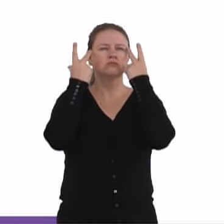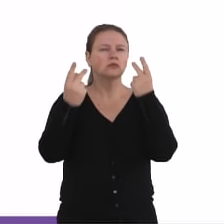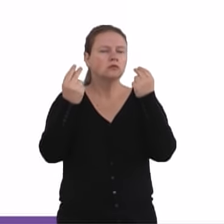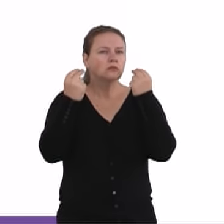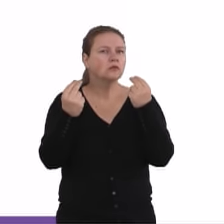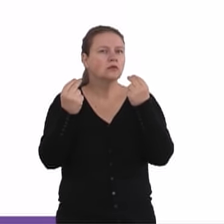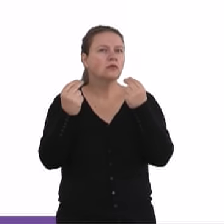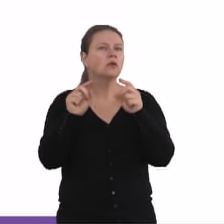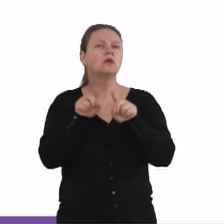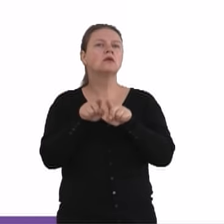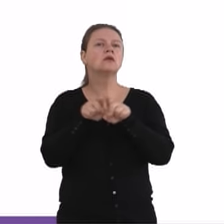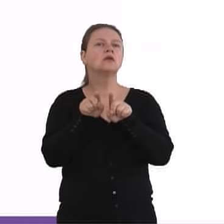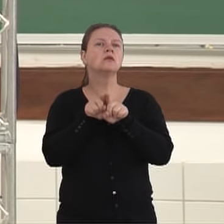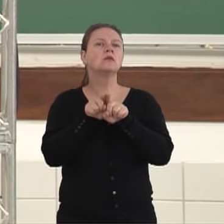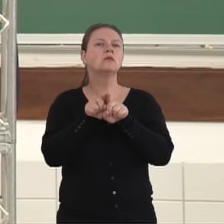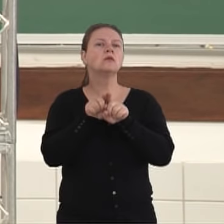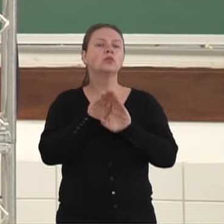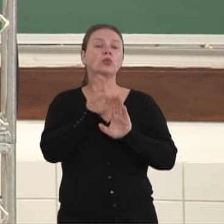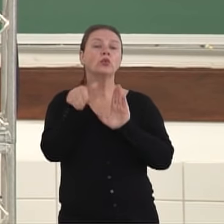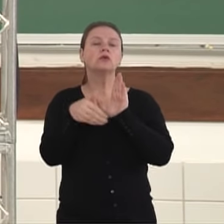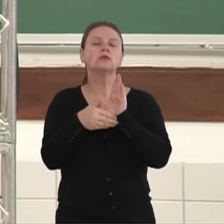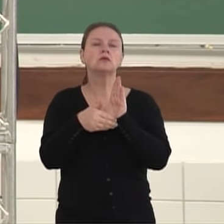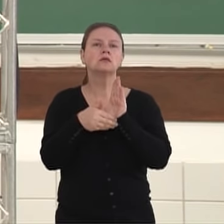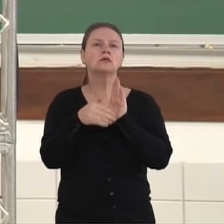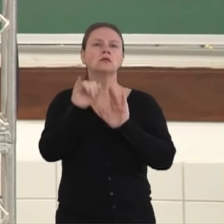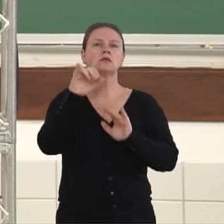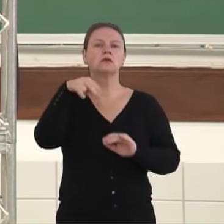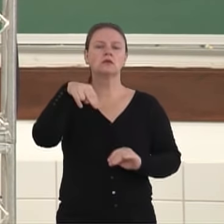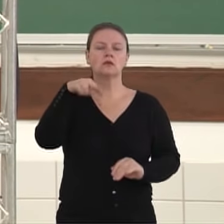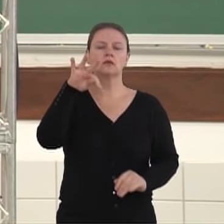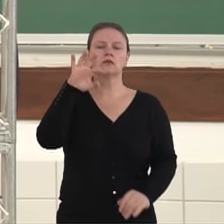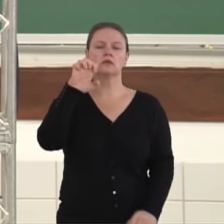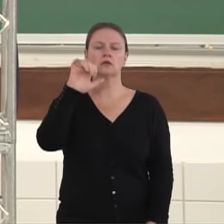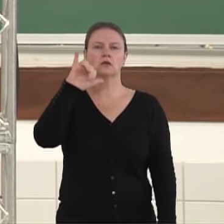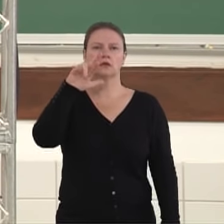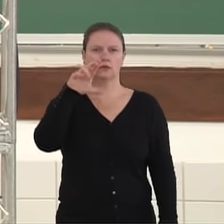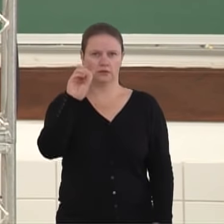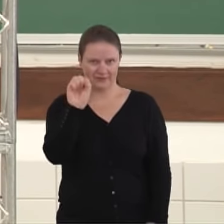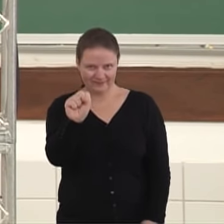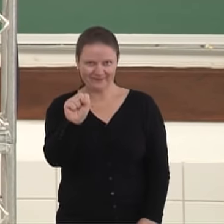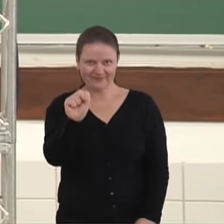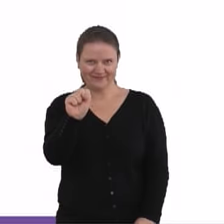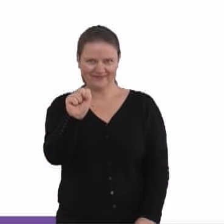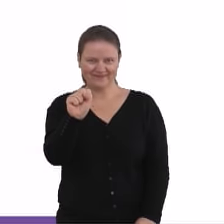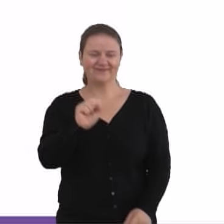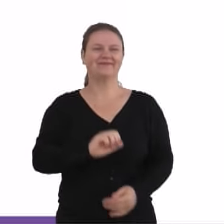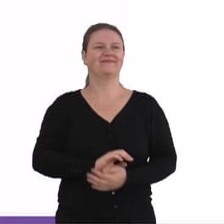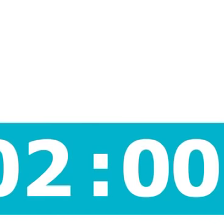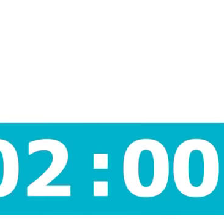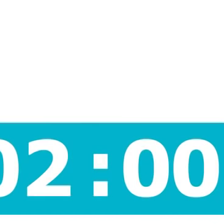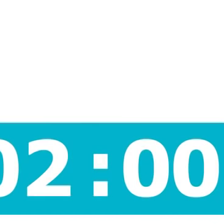números inteiros? Eu vou dar um tempo para vocês copiarem e daí nós já voltamos.